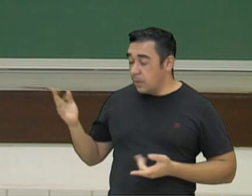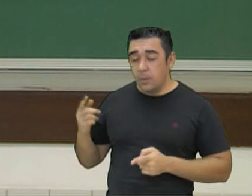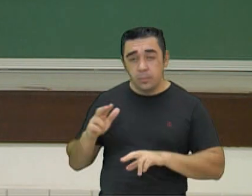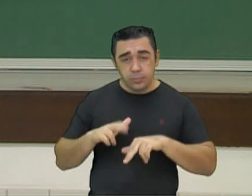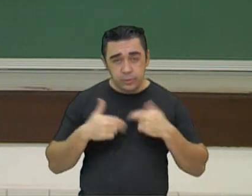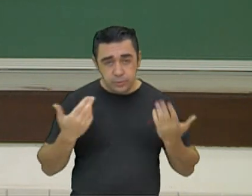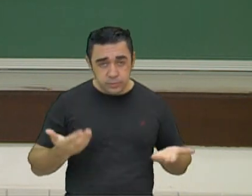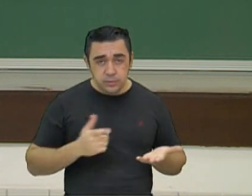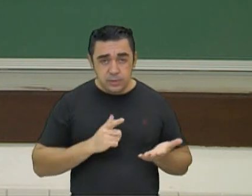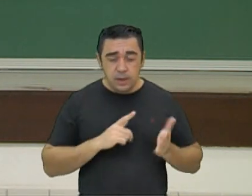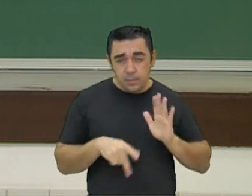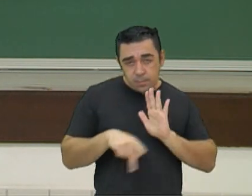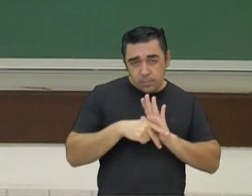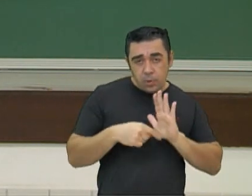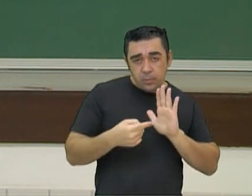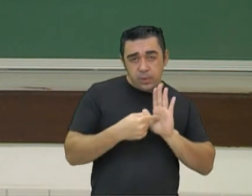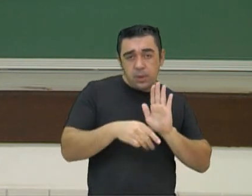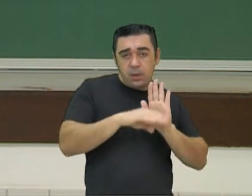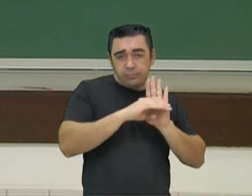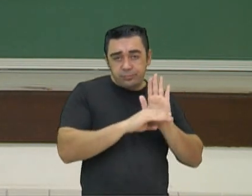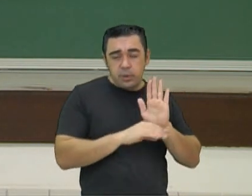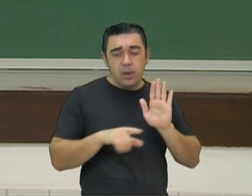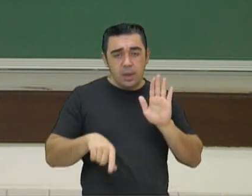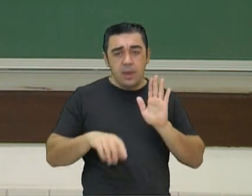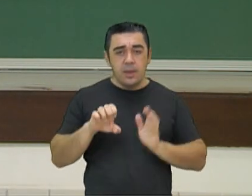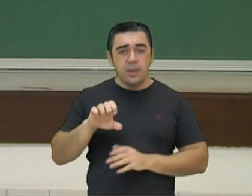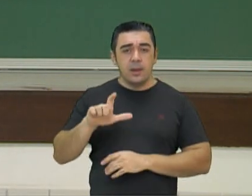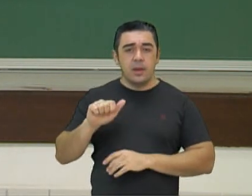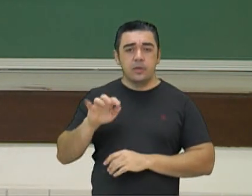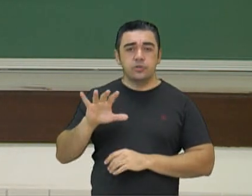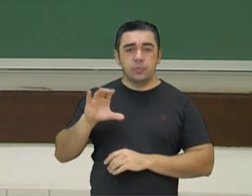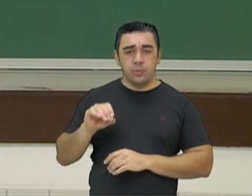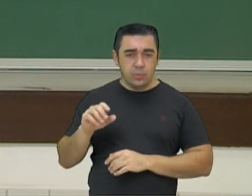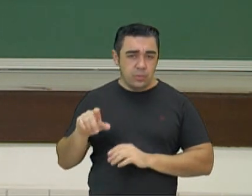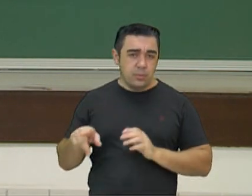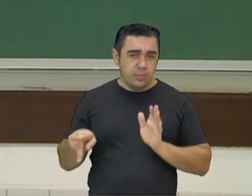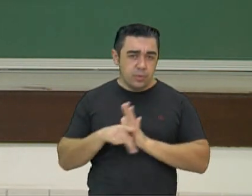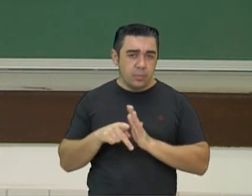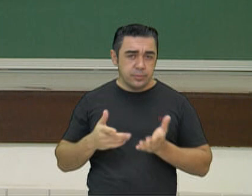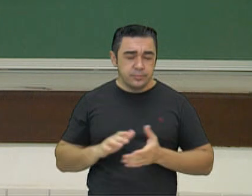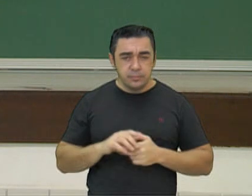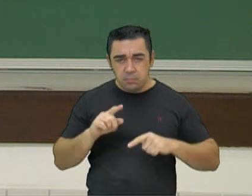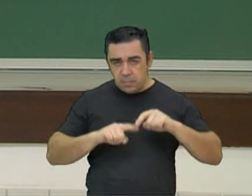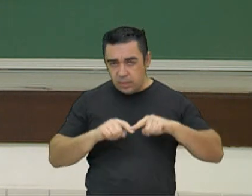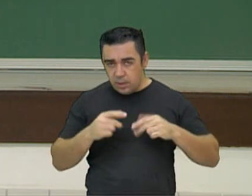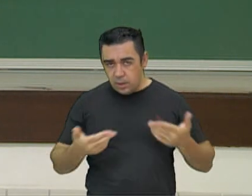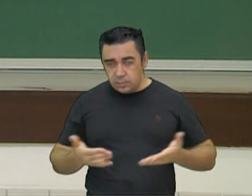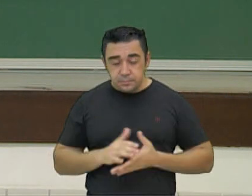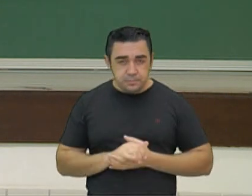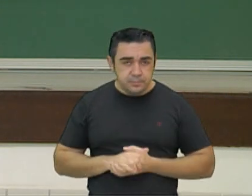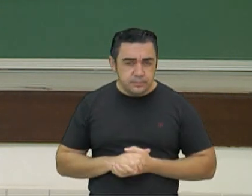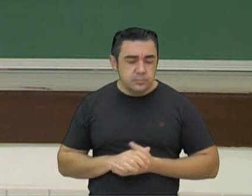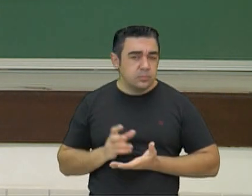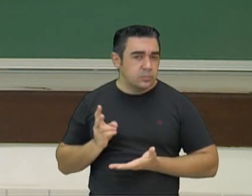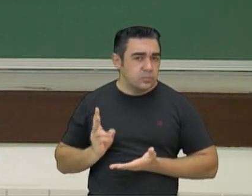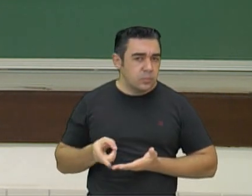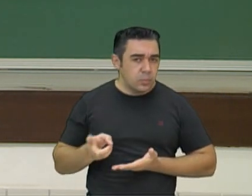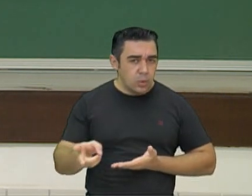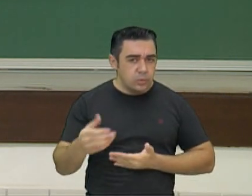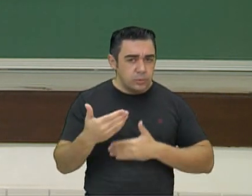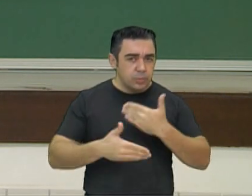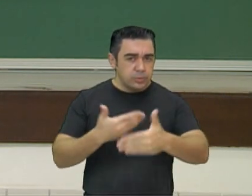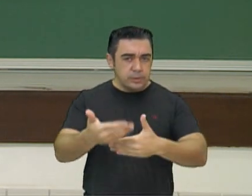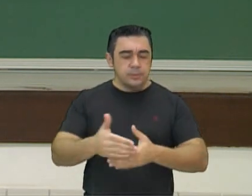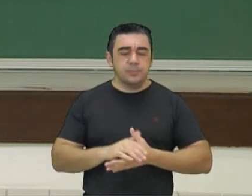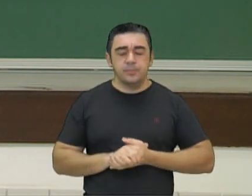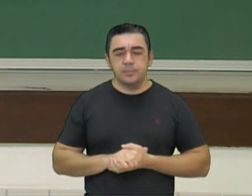sua propriedade elástica do material. Ok? Gente, dando continuidade a esse processo